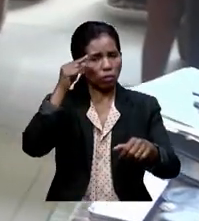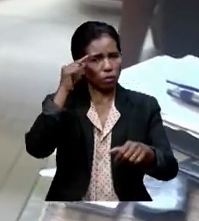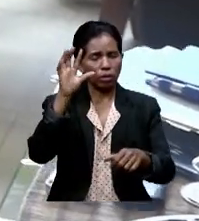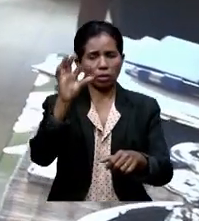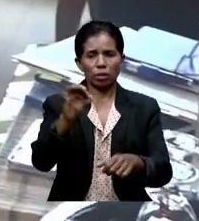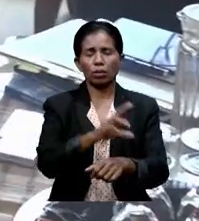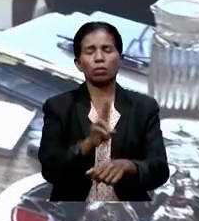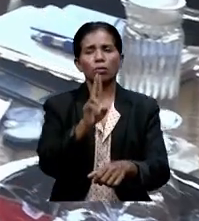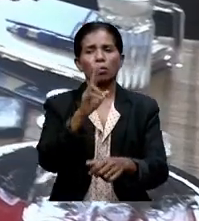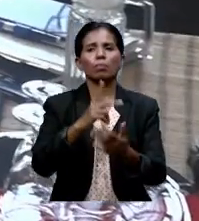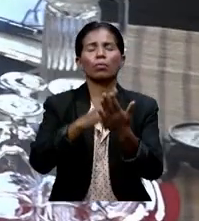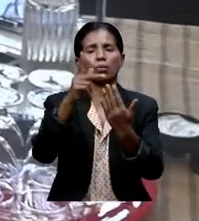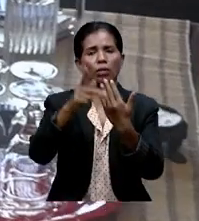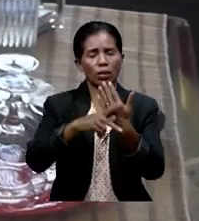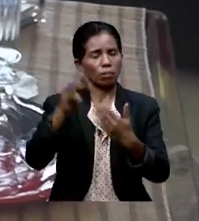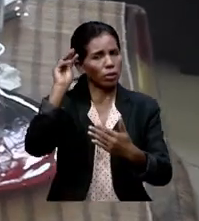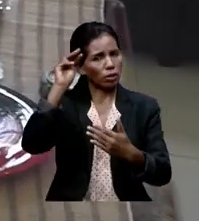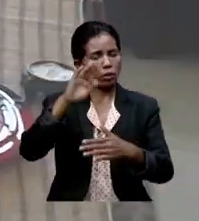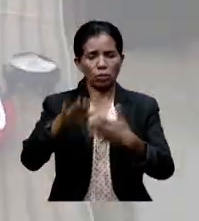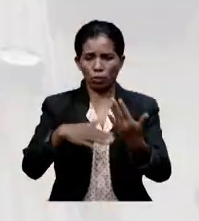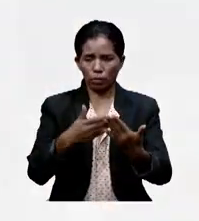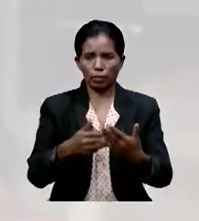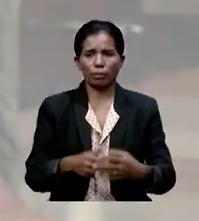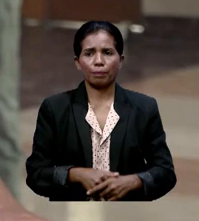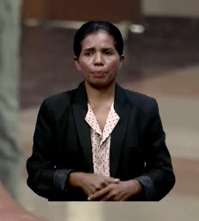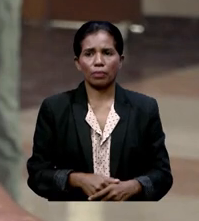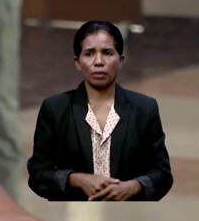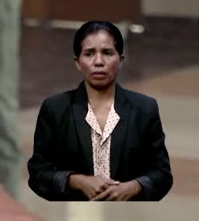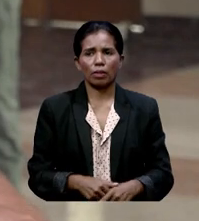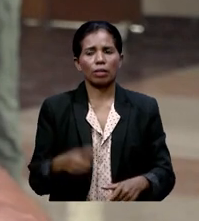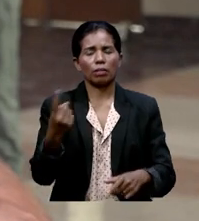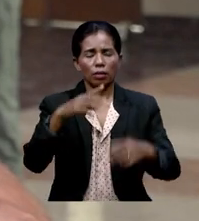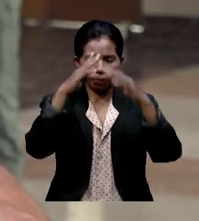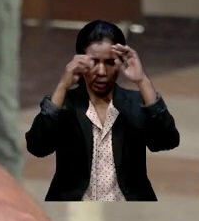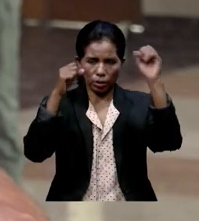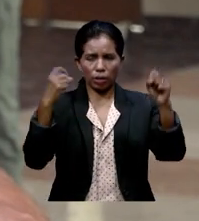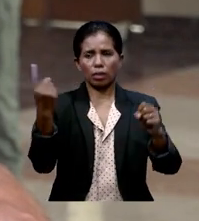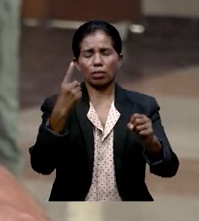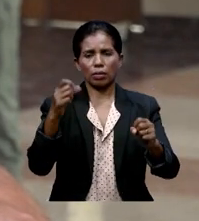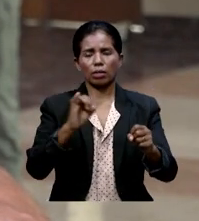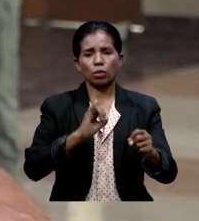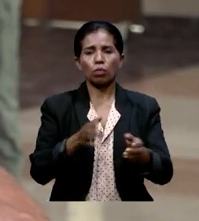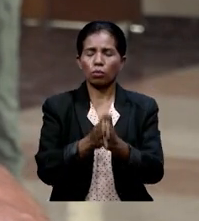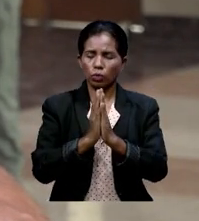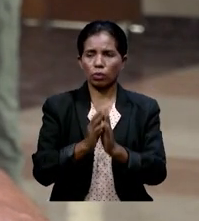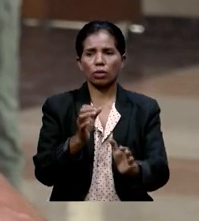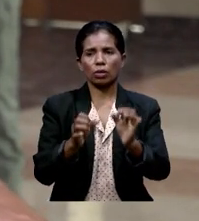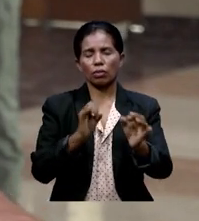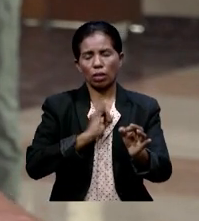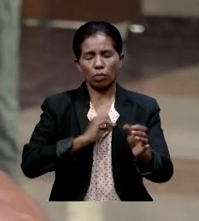CNN, execução, programa, ministério, CIRANIAN. Sempre, presente sempre russo, quando a mãe, cada